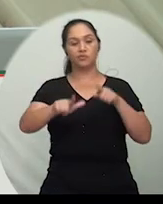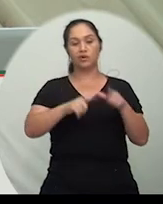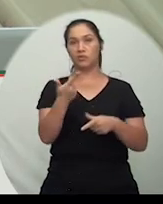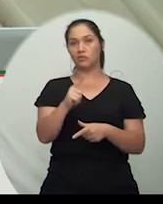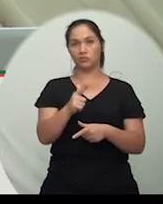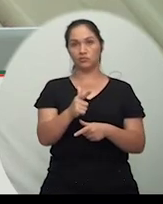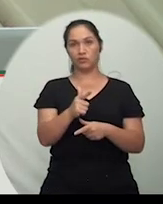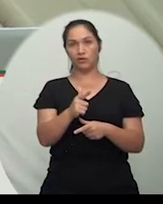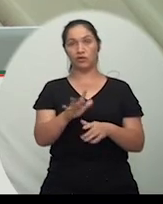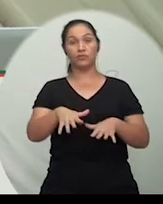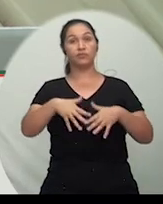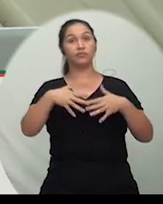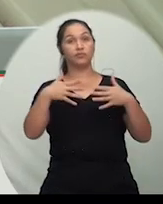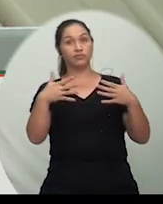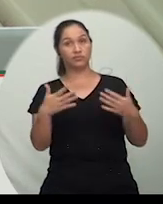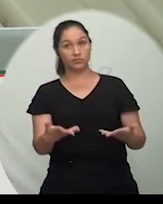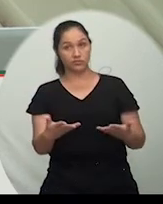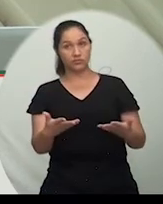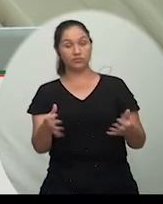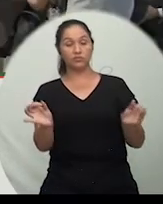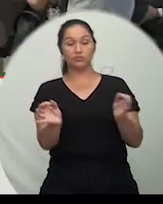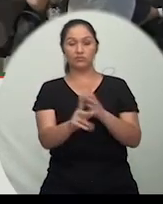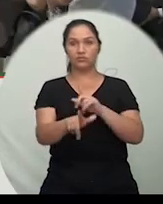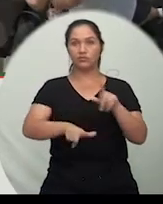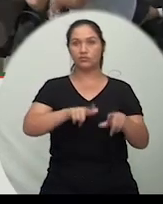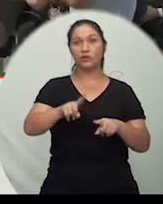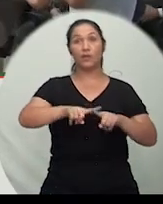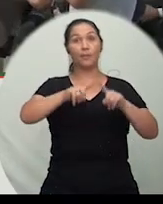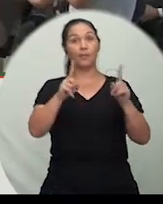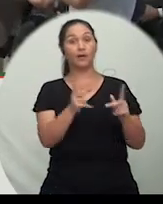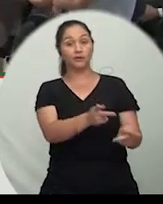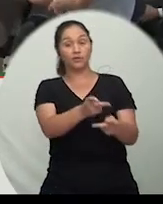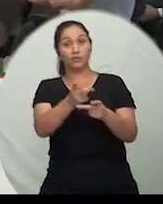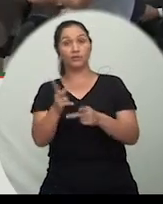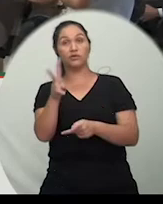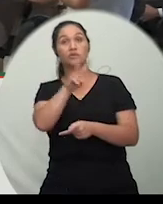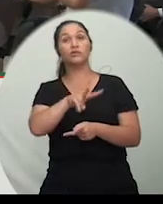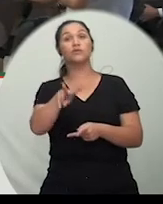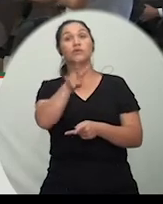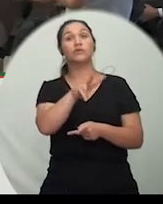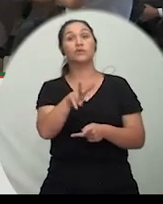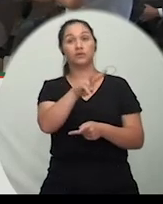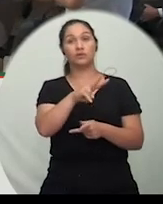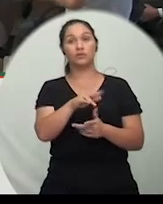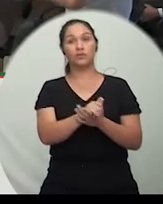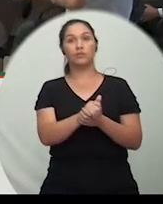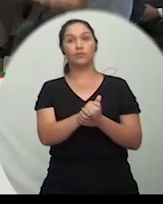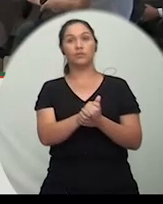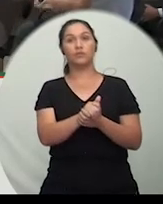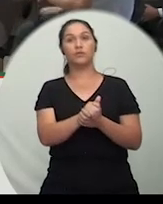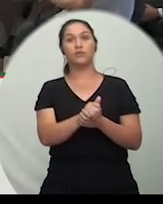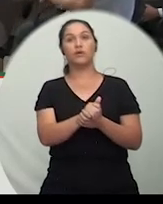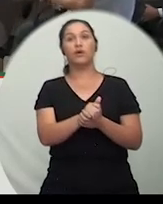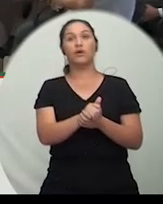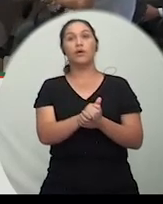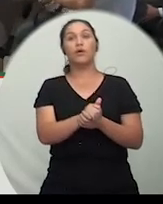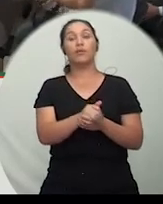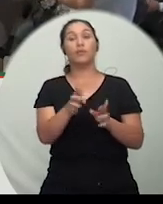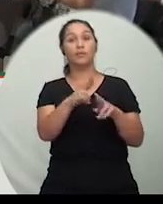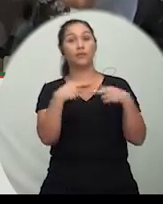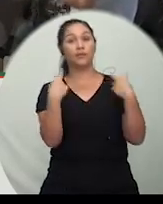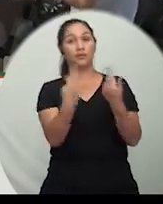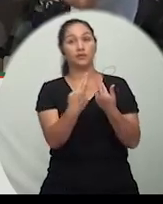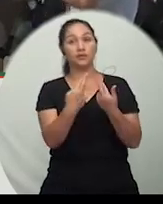presente sessão, convocando os senhores vereadores para a sessão extraordinária a ser realizada dia 18 de 12, horário